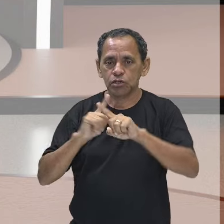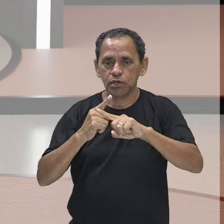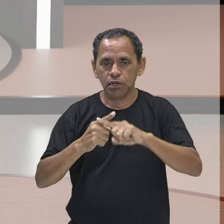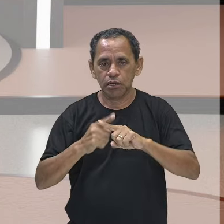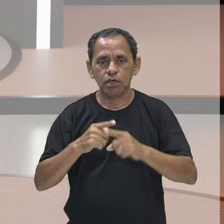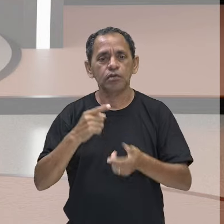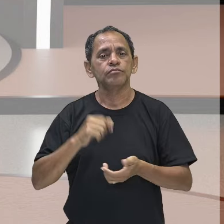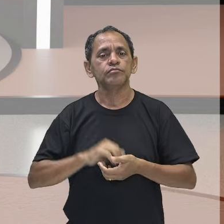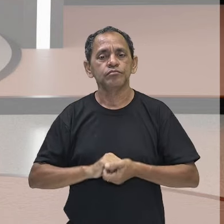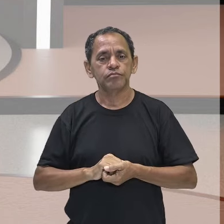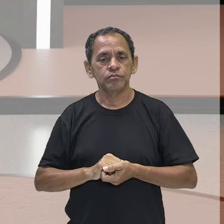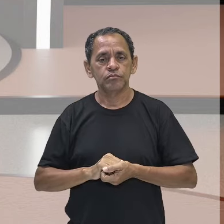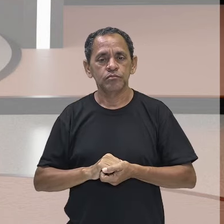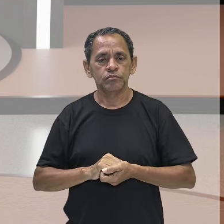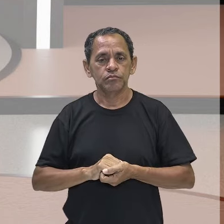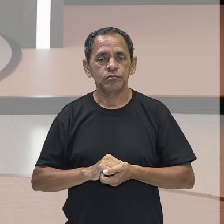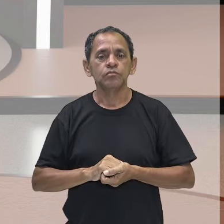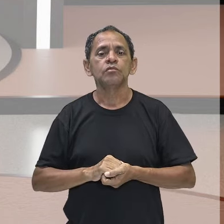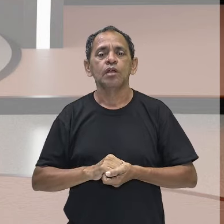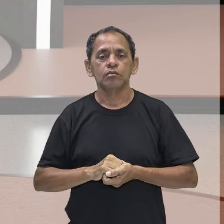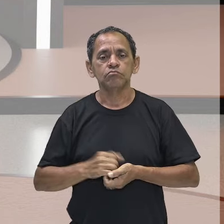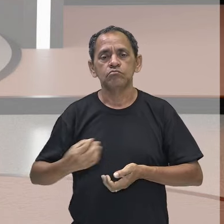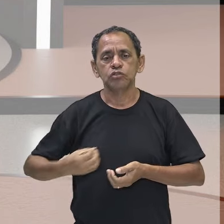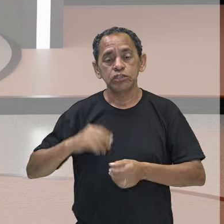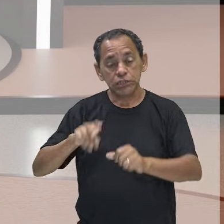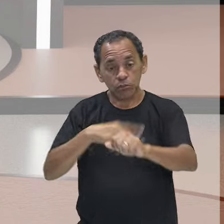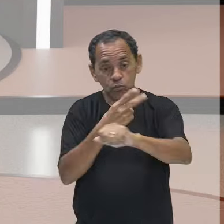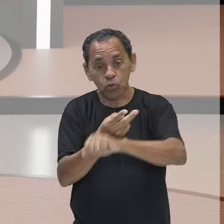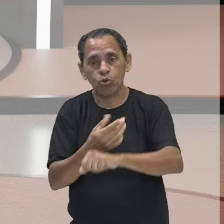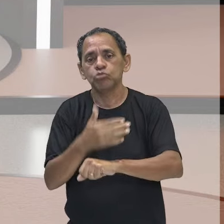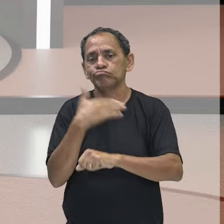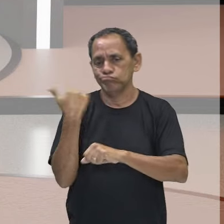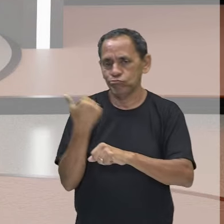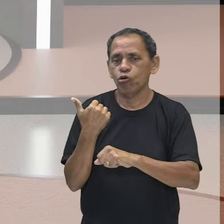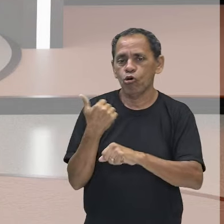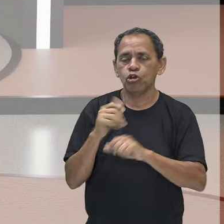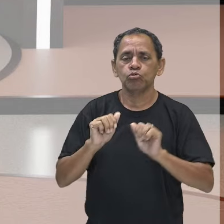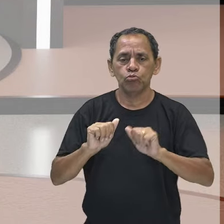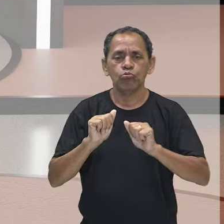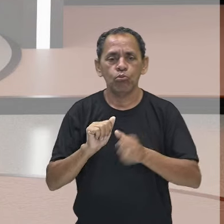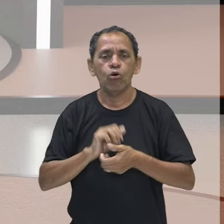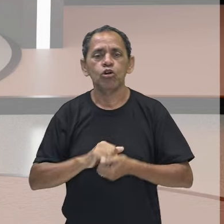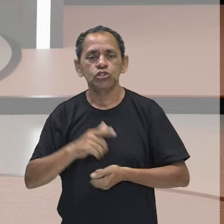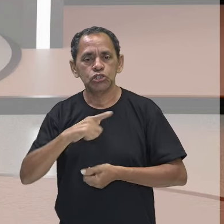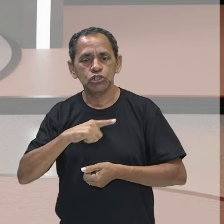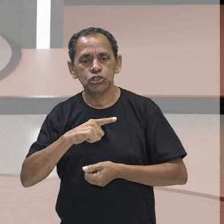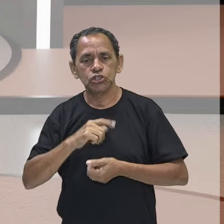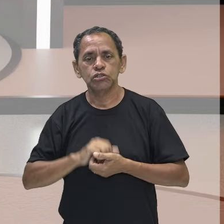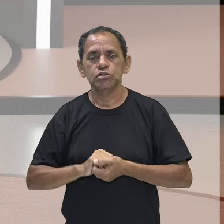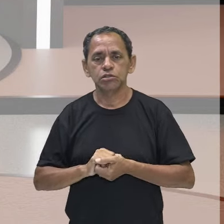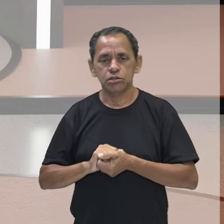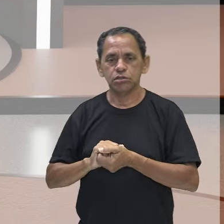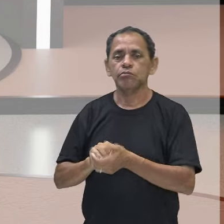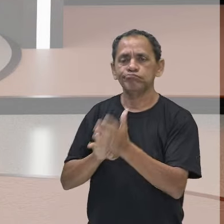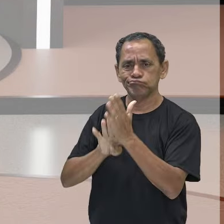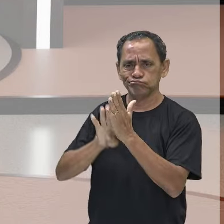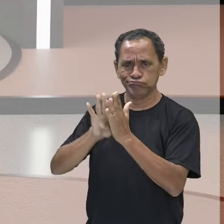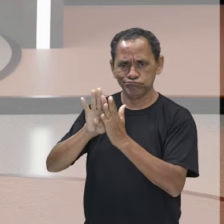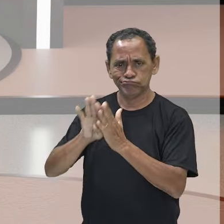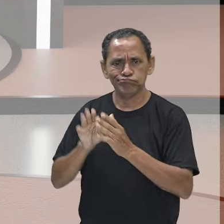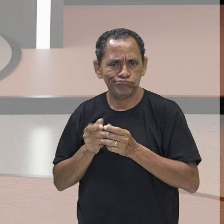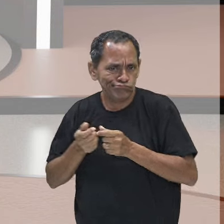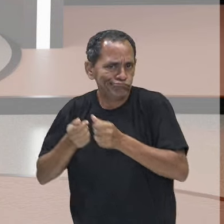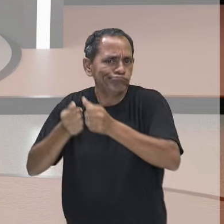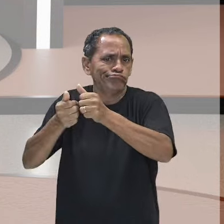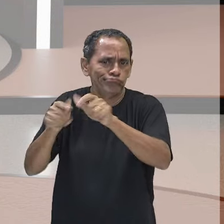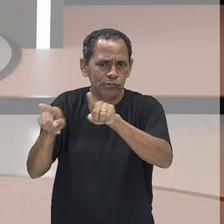onde a pessoa pode usufruir de benécias, obviamente que essa religião ela vai começar a ser vista com bons olhos